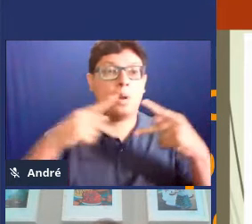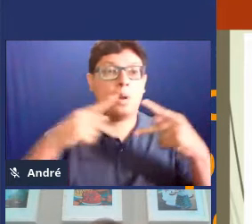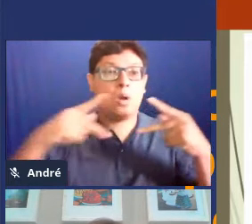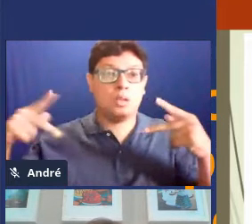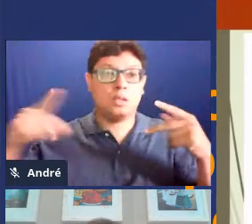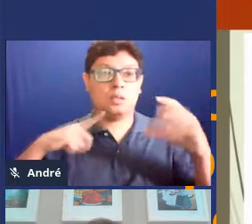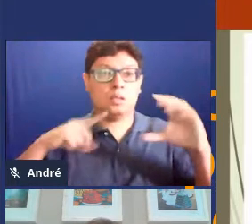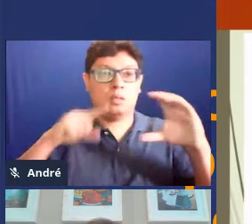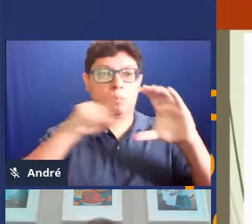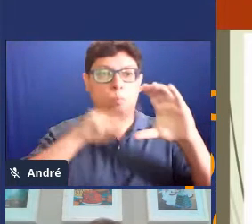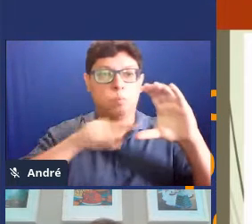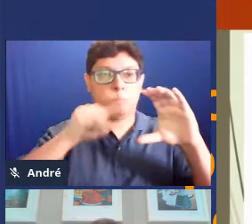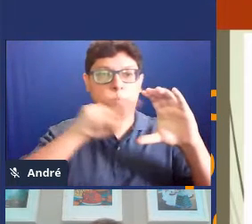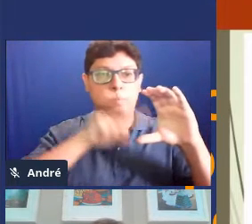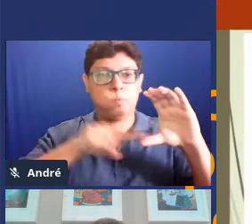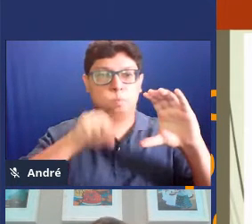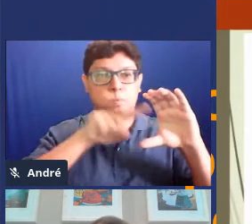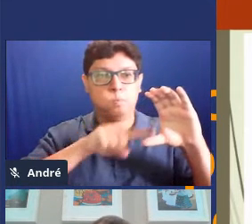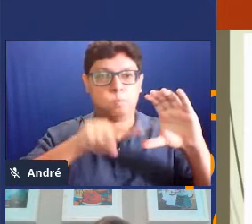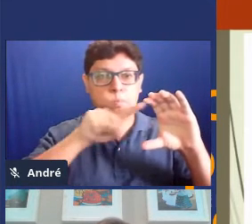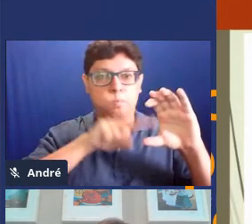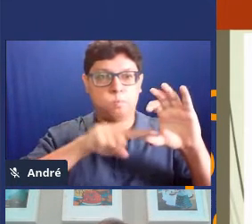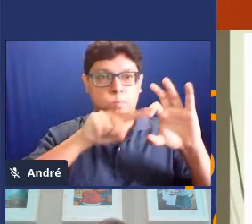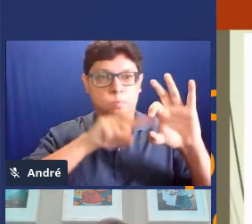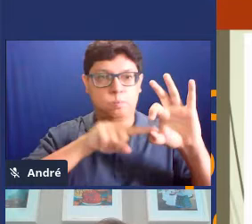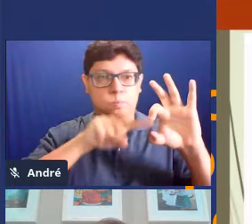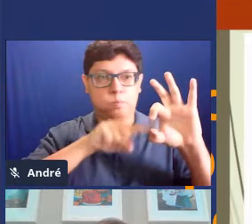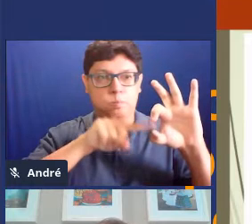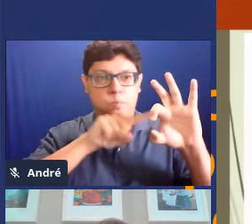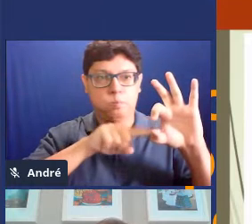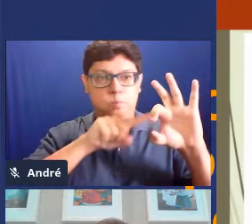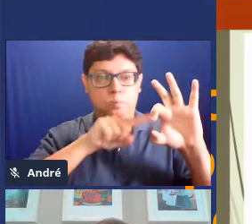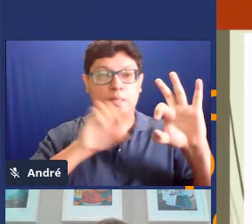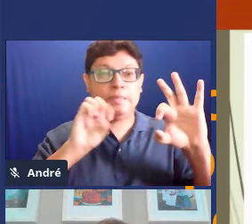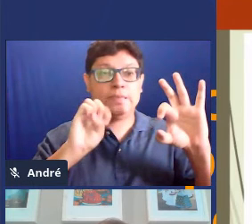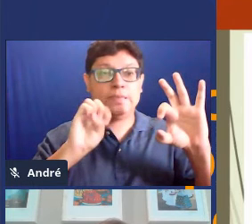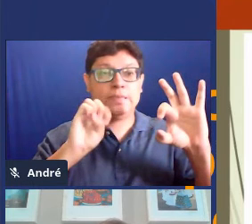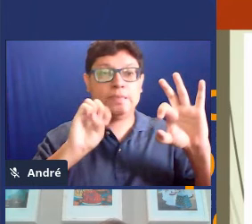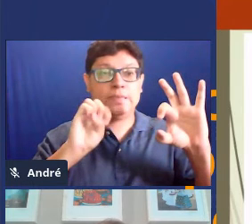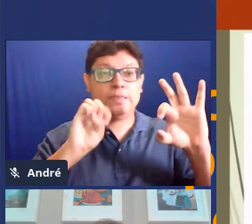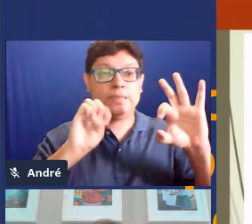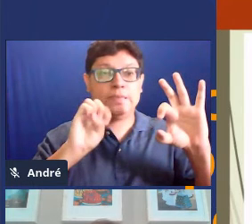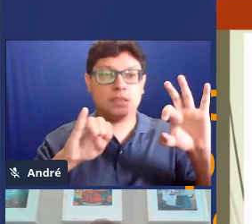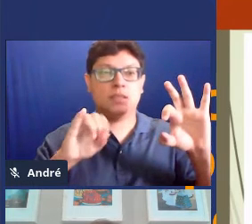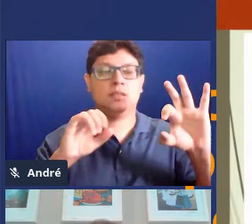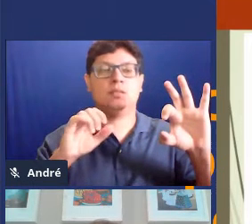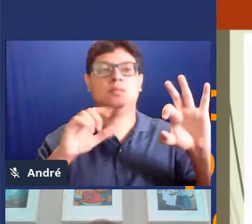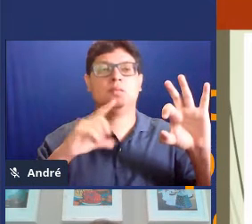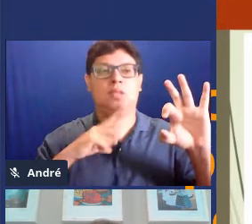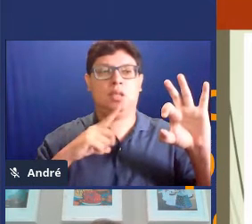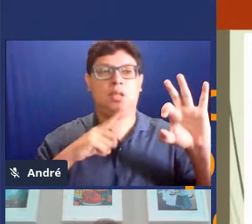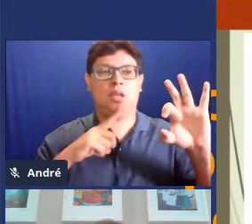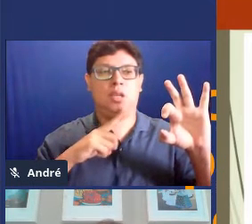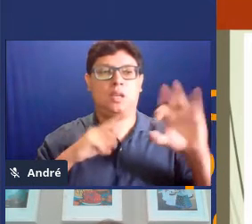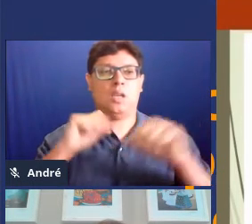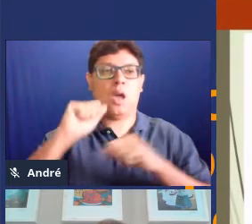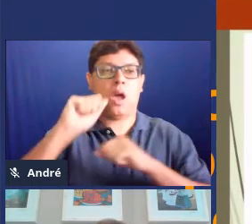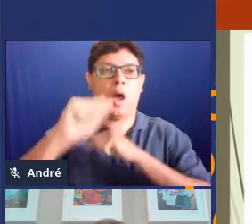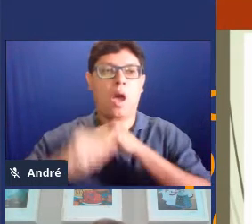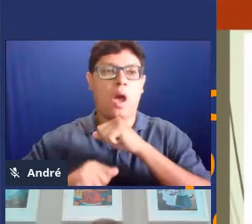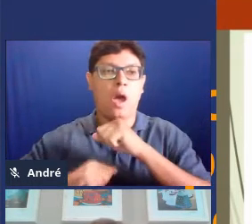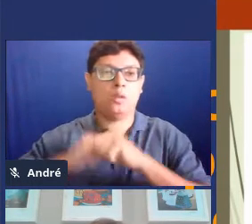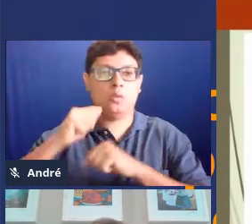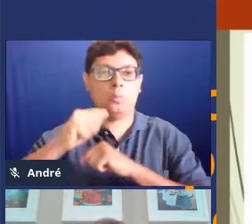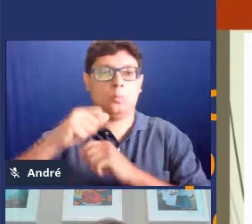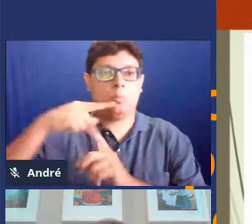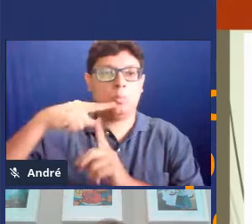cargas e esse orifício vai fechar, porque mudou a carga elétrica. Quando esse íon termina de passar, há